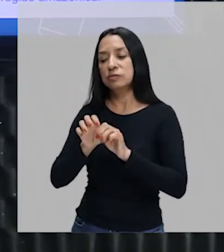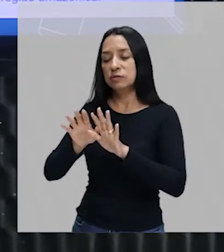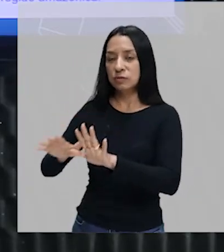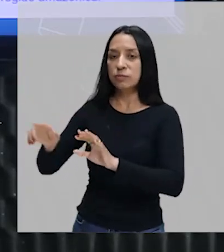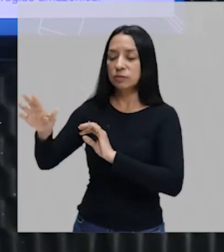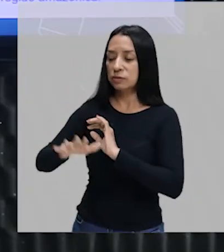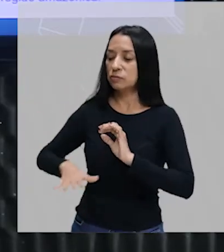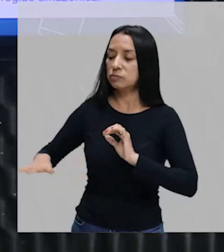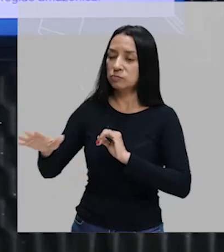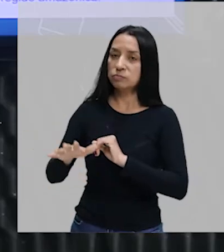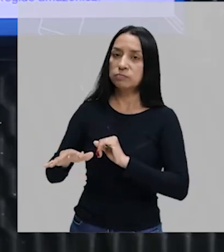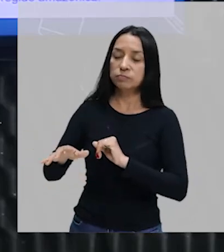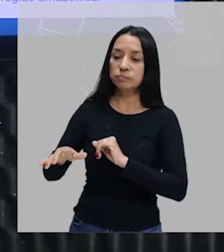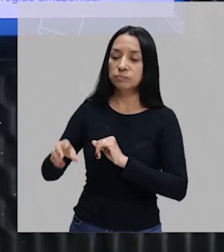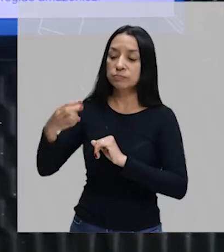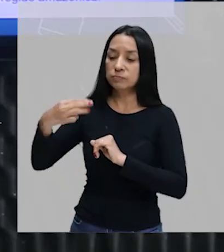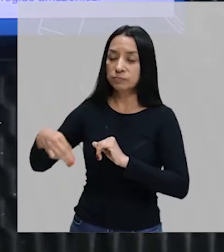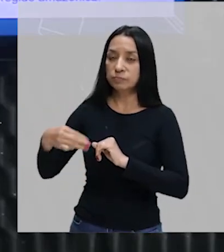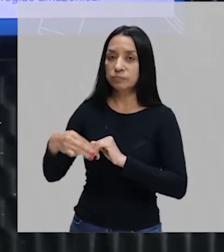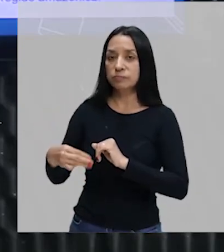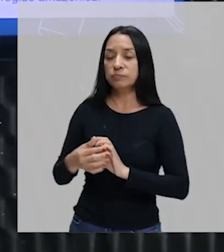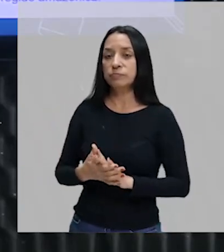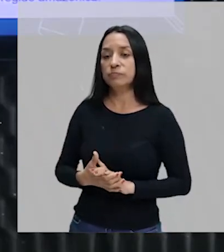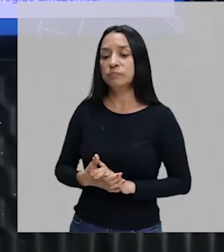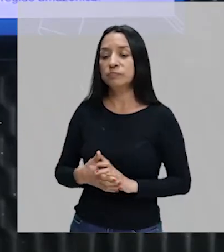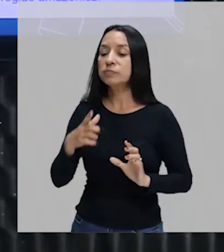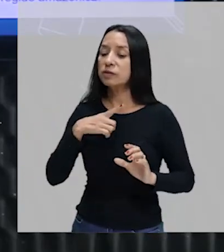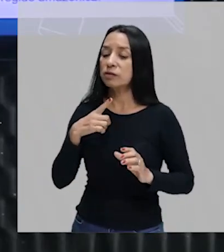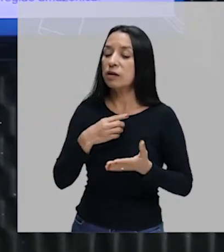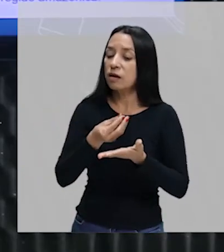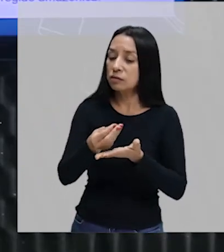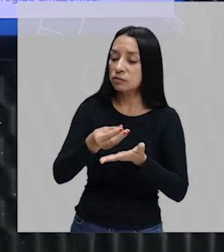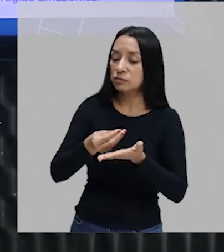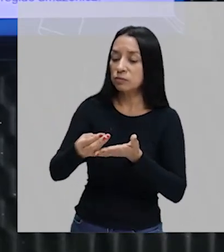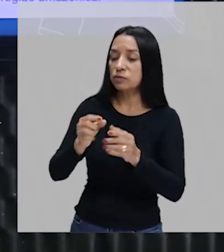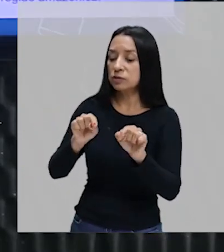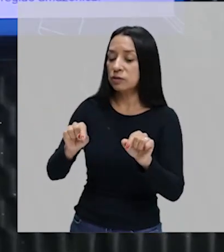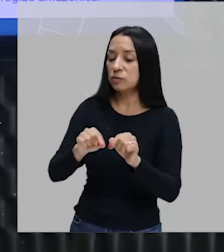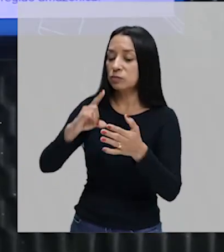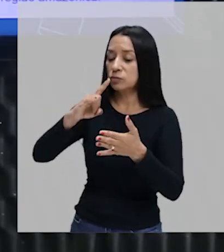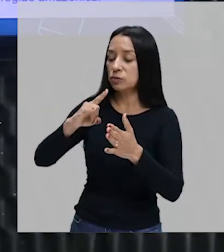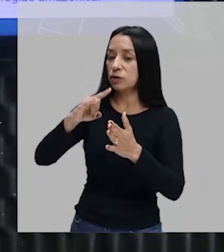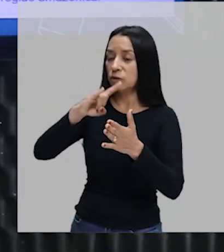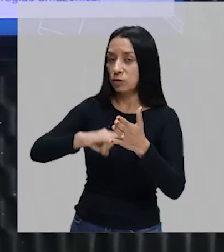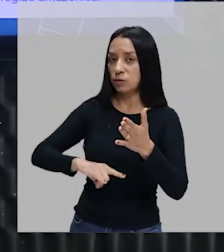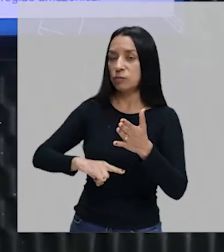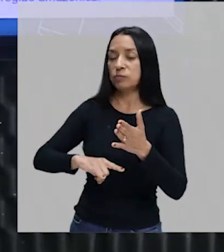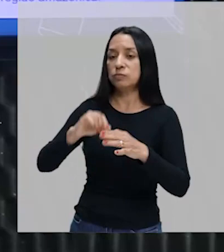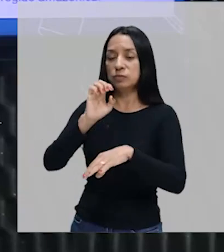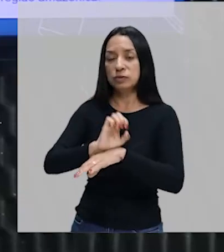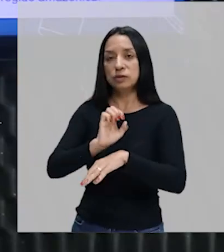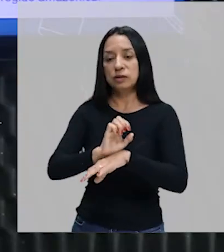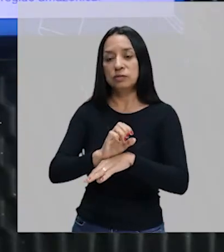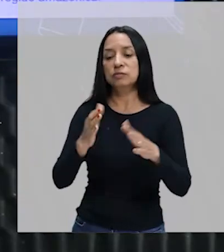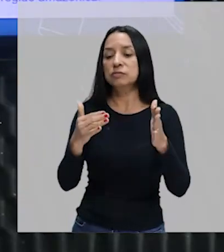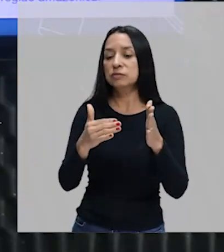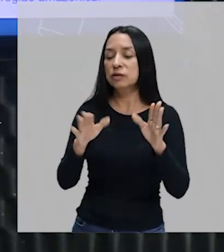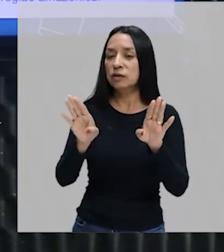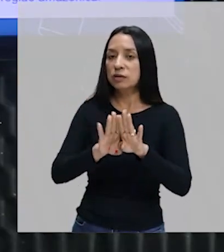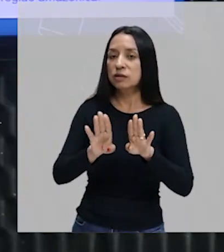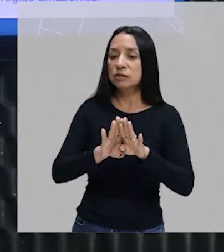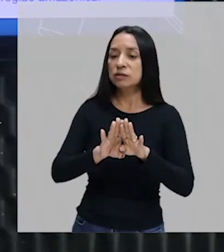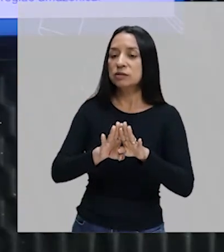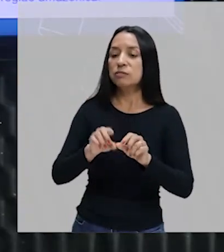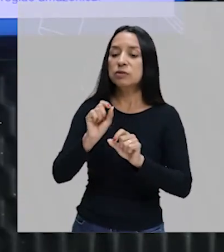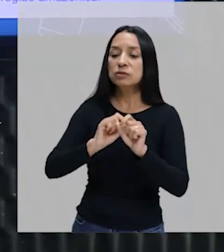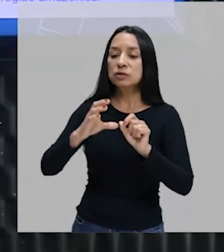deles no nosso território, houve a distribuição de terras e títulos para o Estado e até mesmo de colonos que vão vir da Ilha